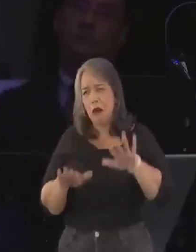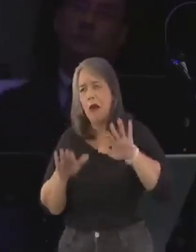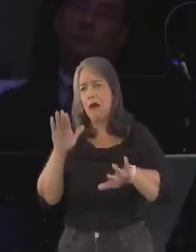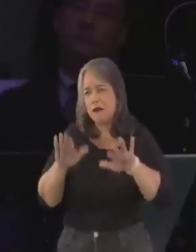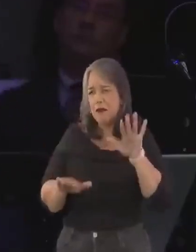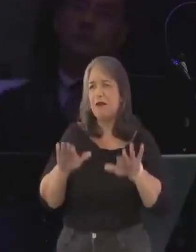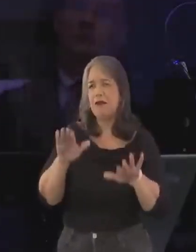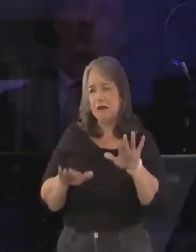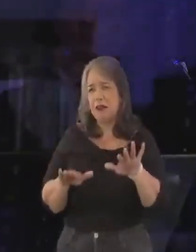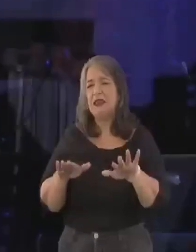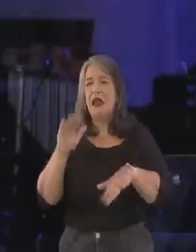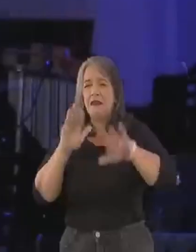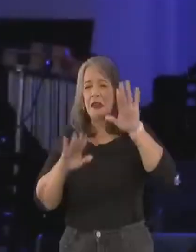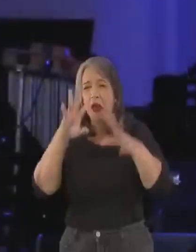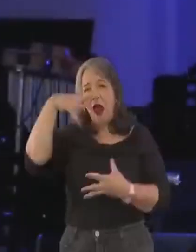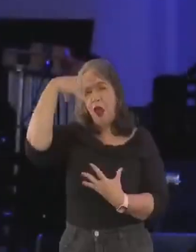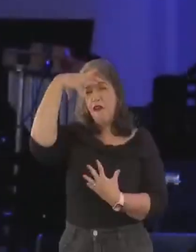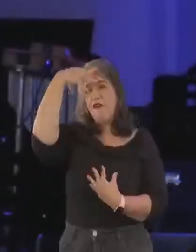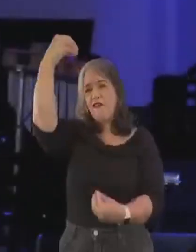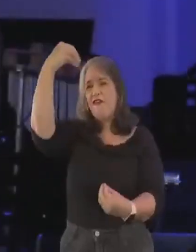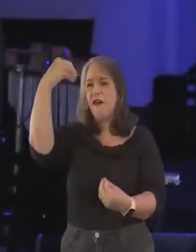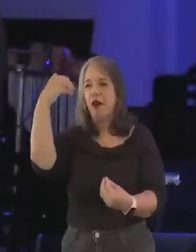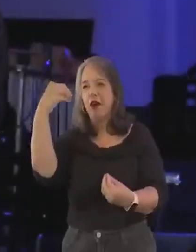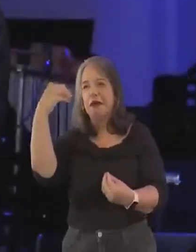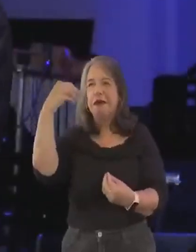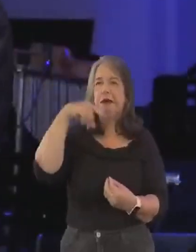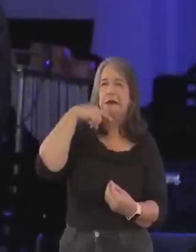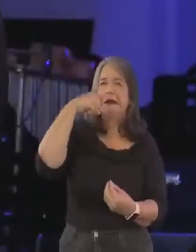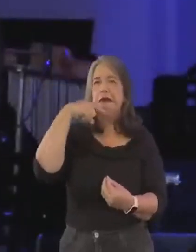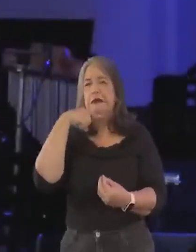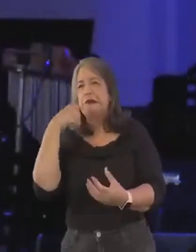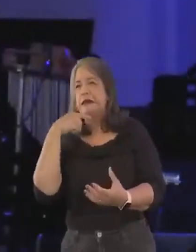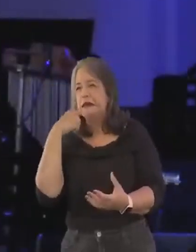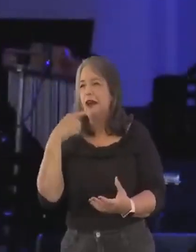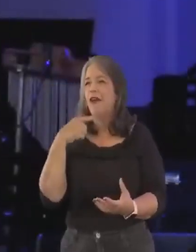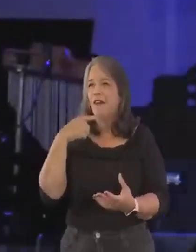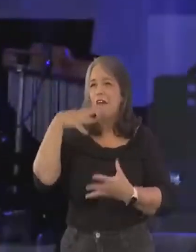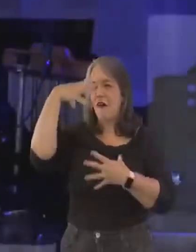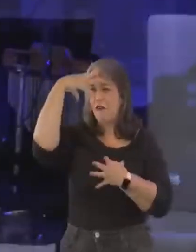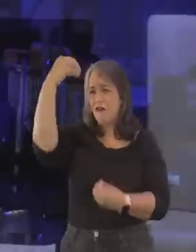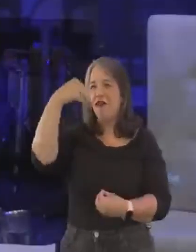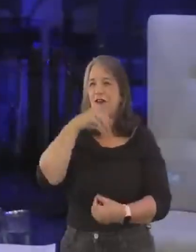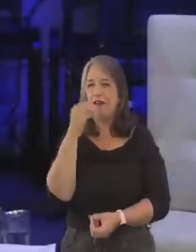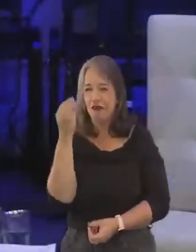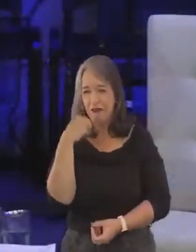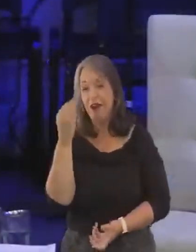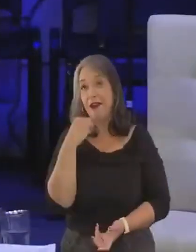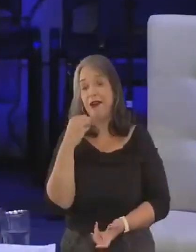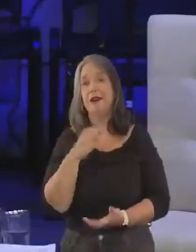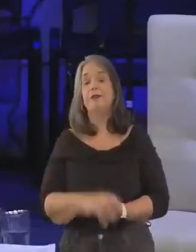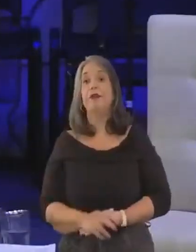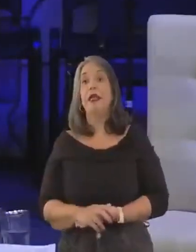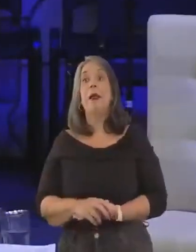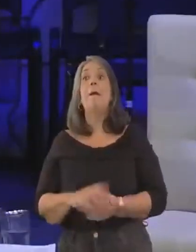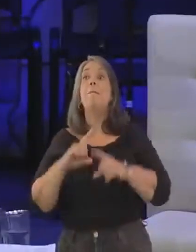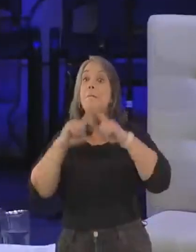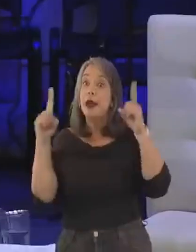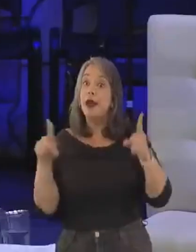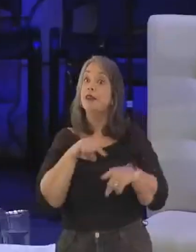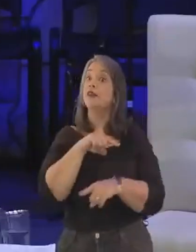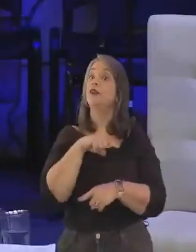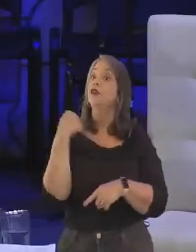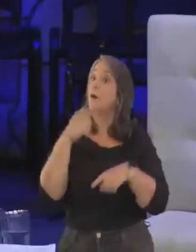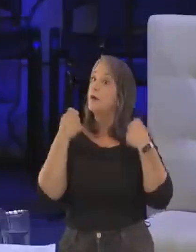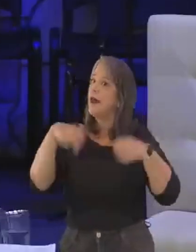nossa fé fique abalada, pensando a respeito desta vinda maravilhosa de Jesus, lembre-se daquele